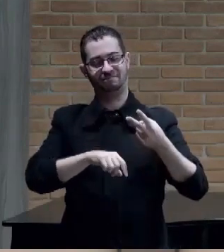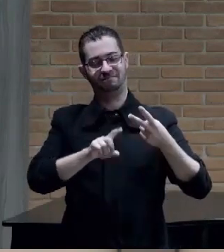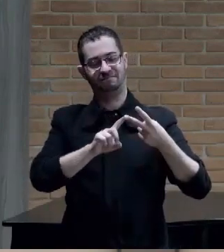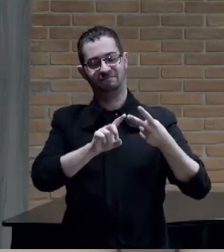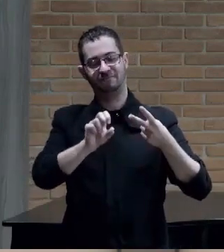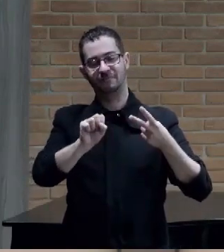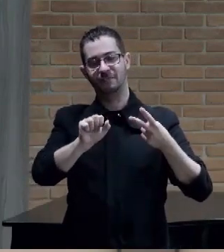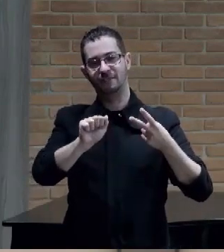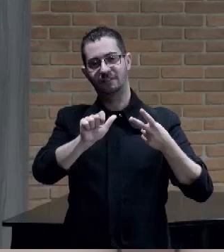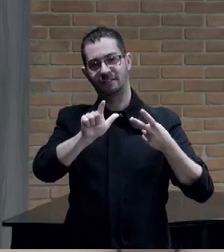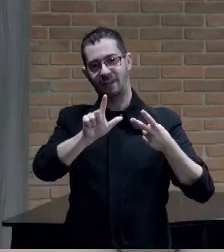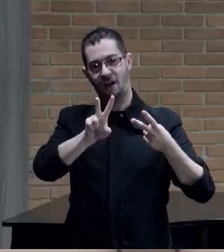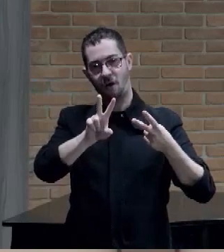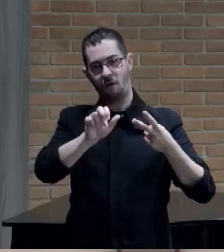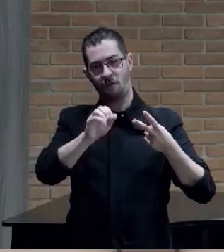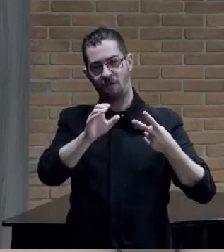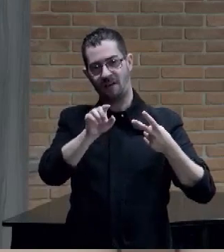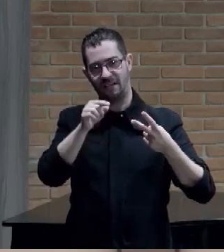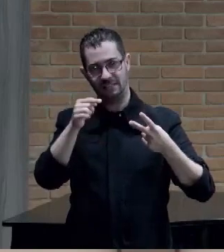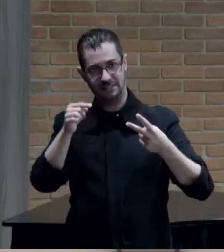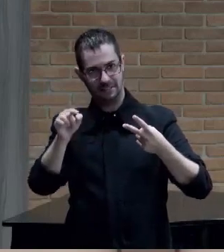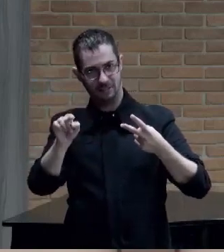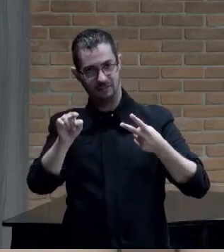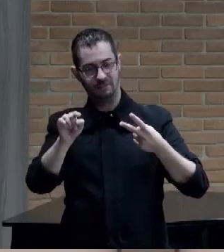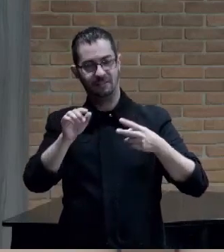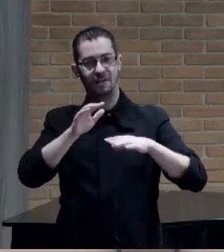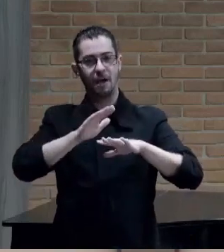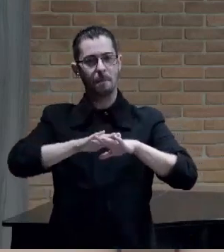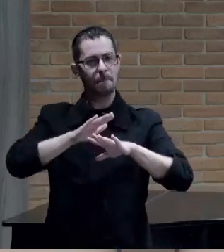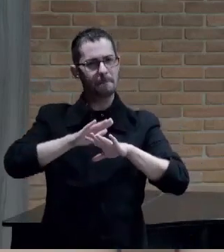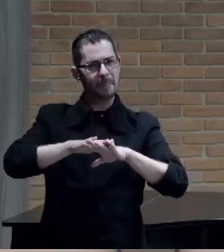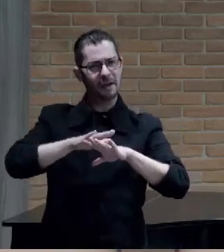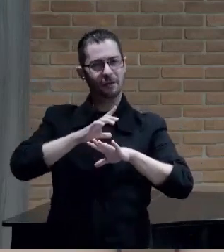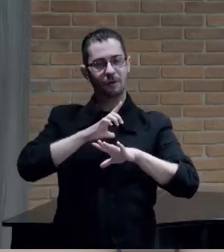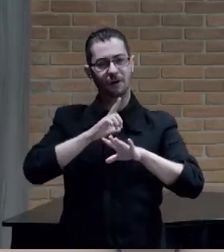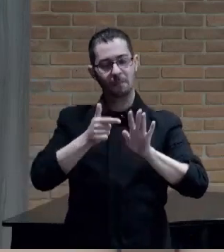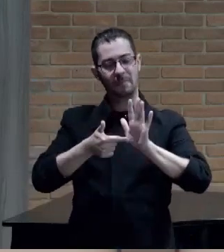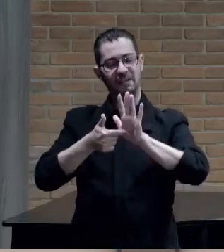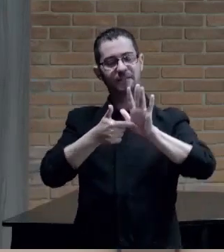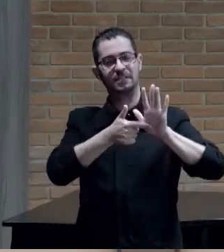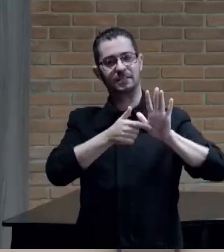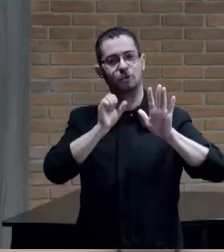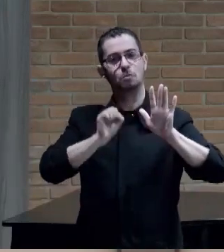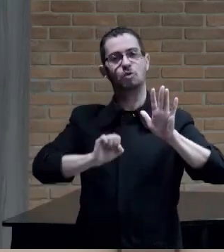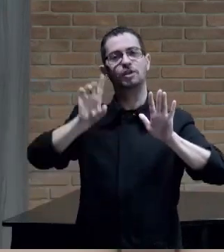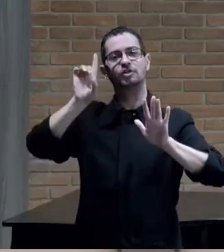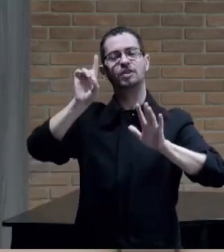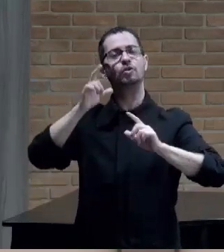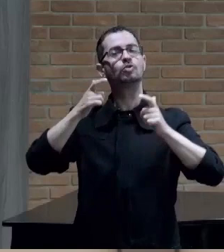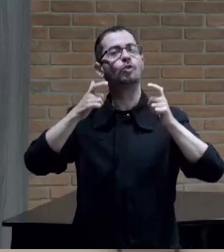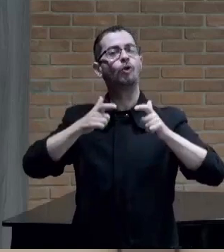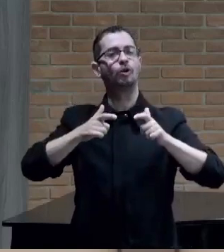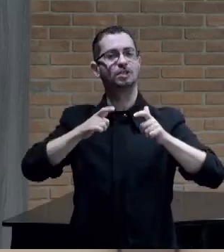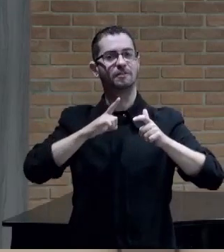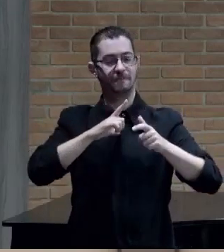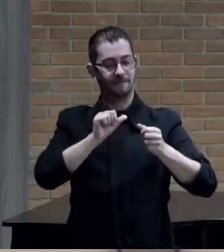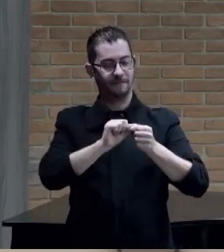Certamente a maior manifestação do poder de Deus está onde? Em levar homens pecadores à